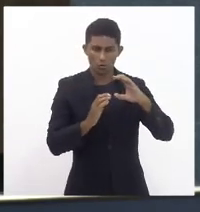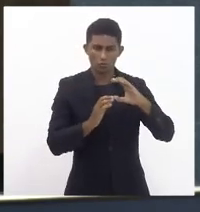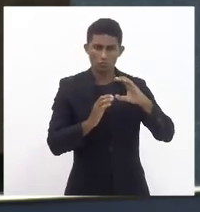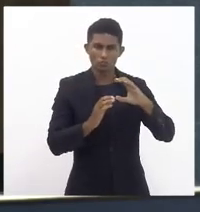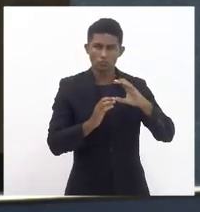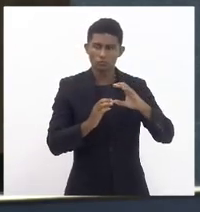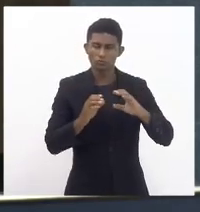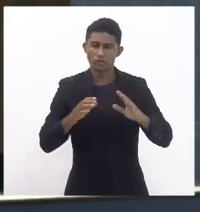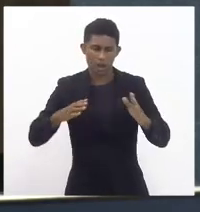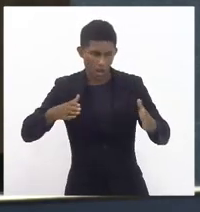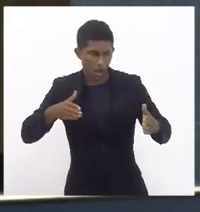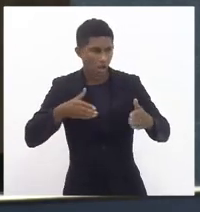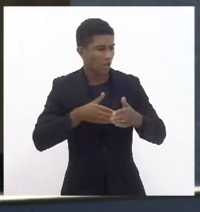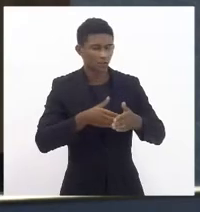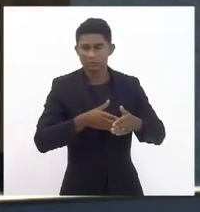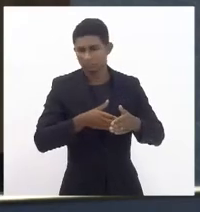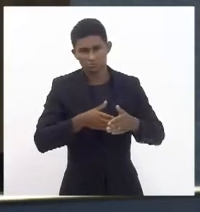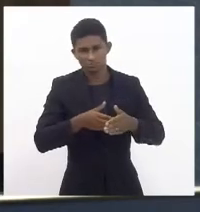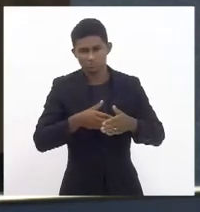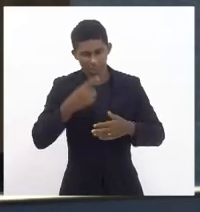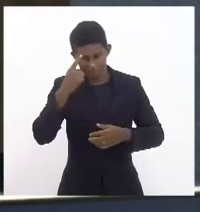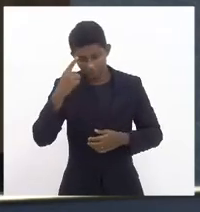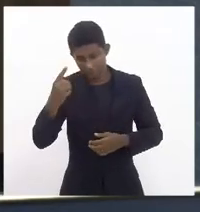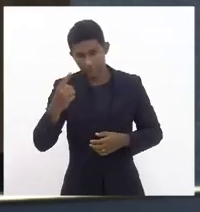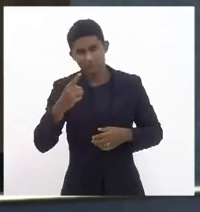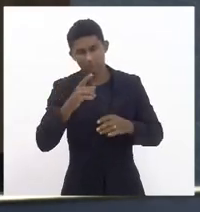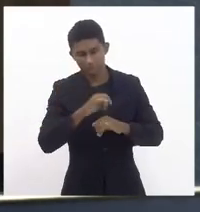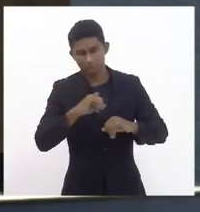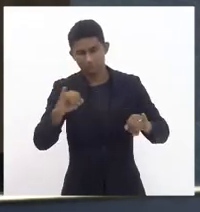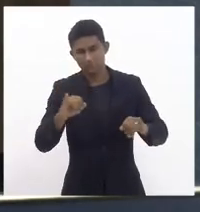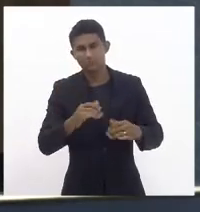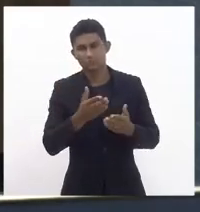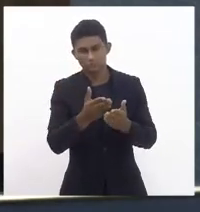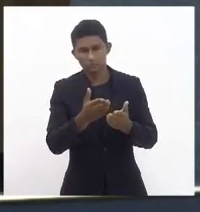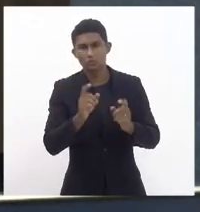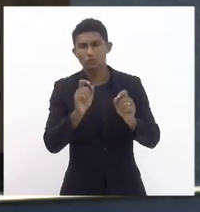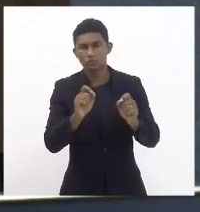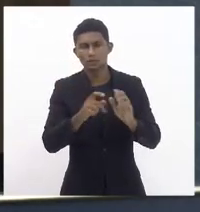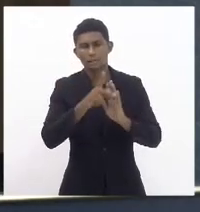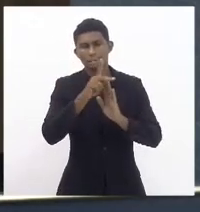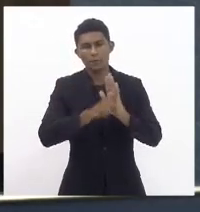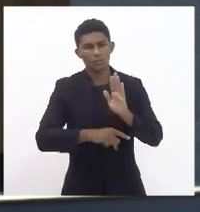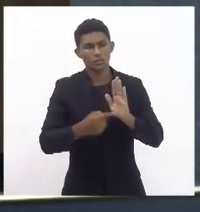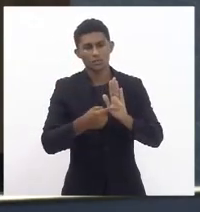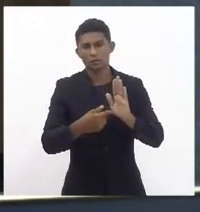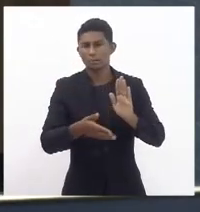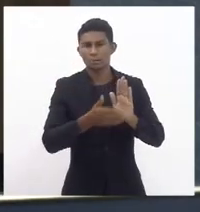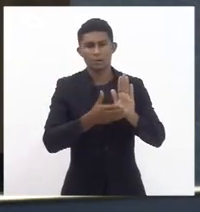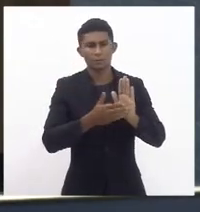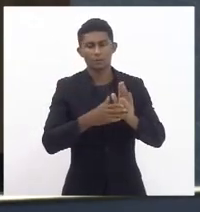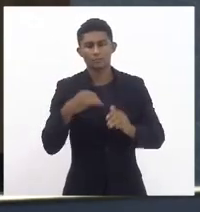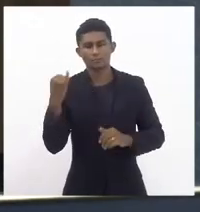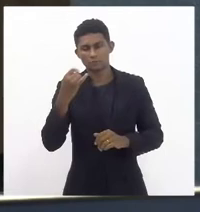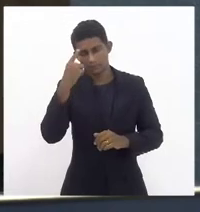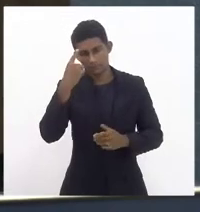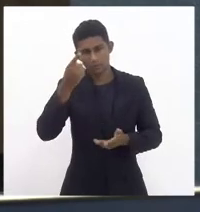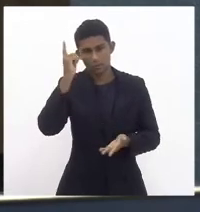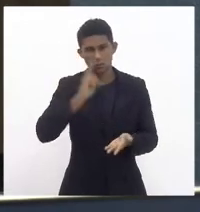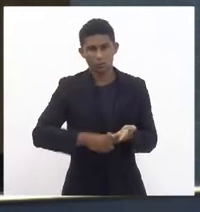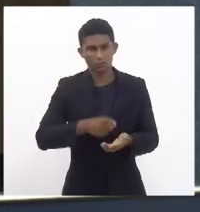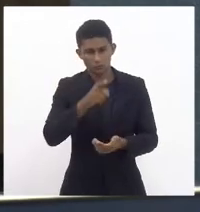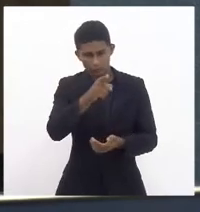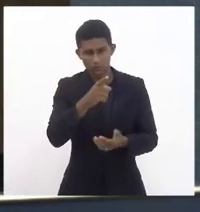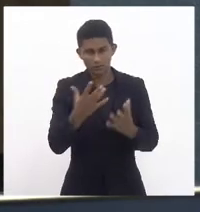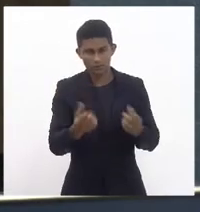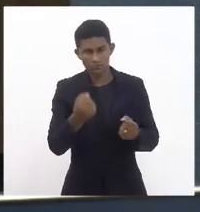então apenas para lembrar a vossa excelência da Necessidade colocar esse projeto em Pauta que foi um acordo firmado por